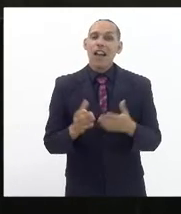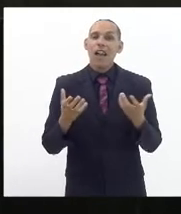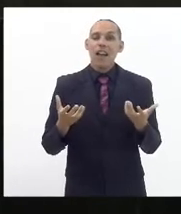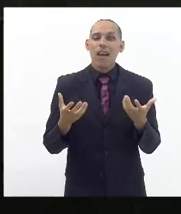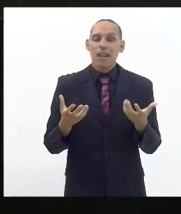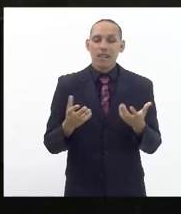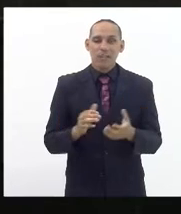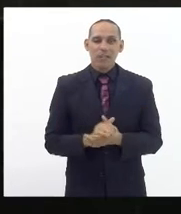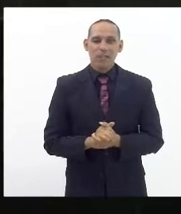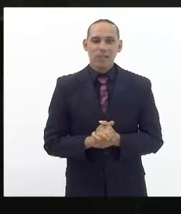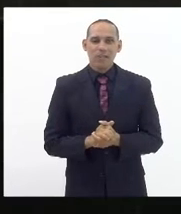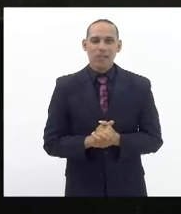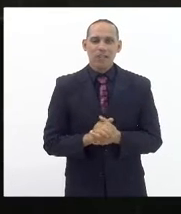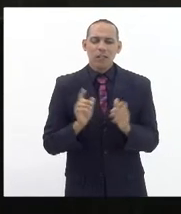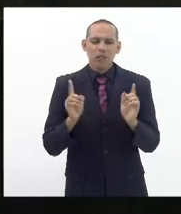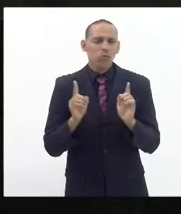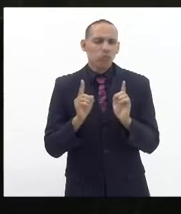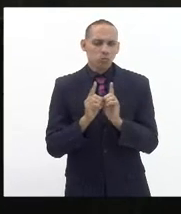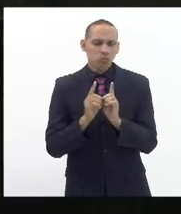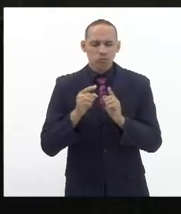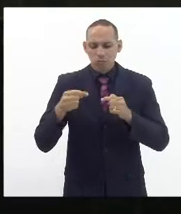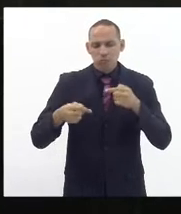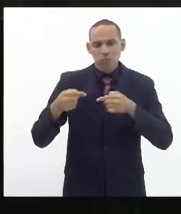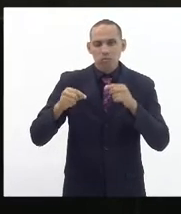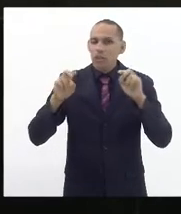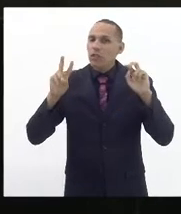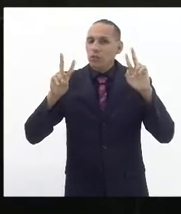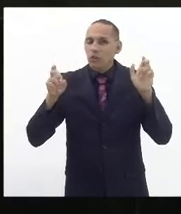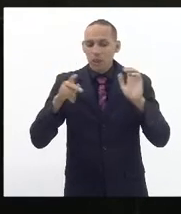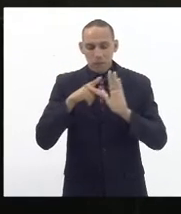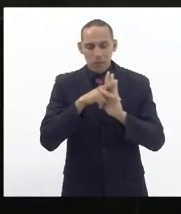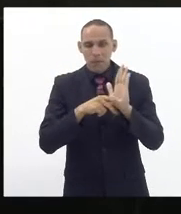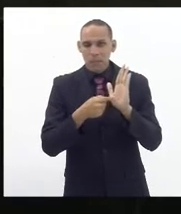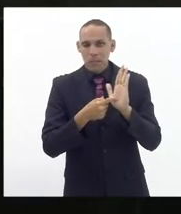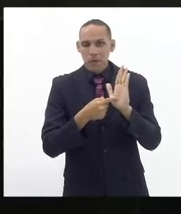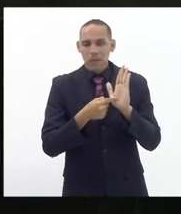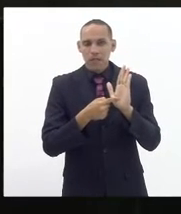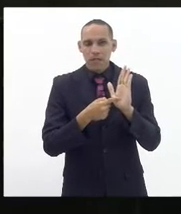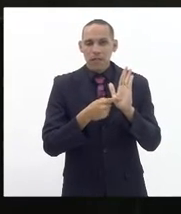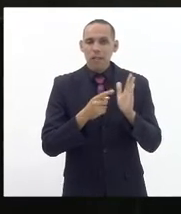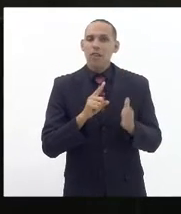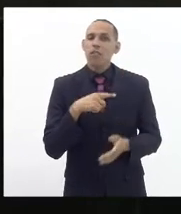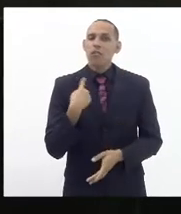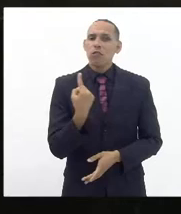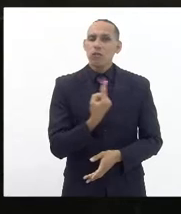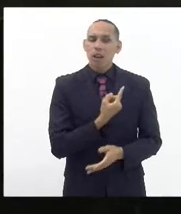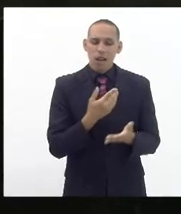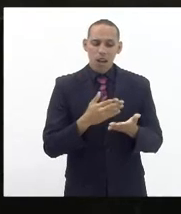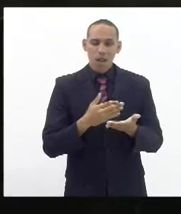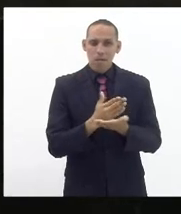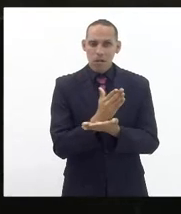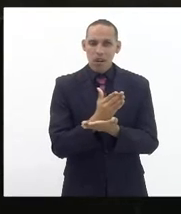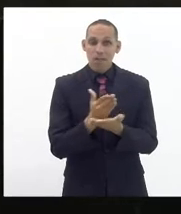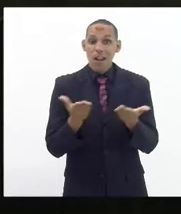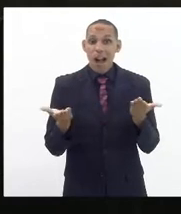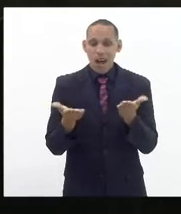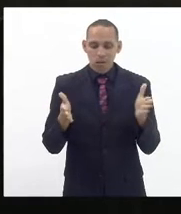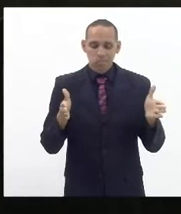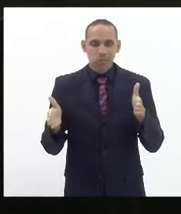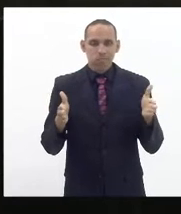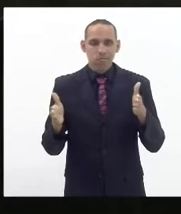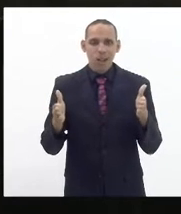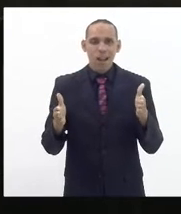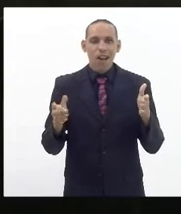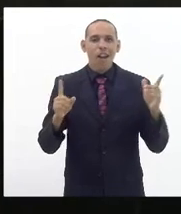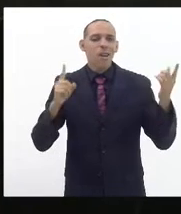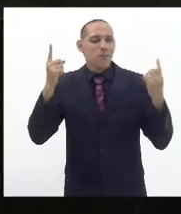uma breve discussão a respeito desse projeto, que para nós essa aprovação nesse momento, né, no momento do